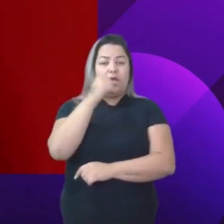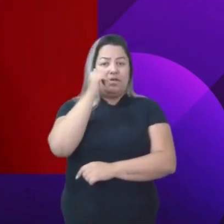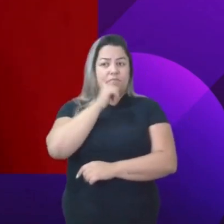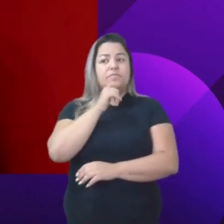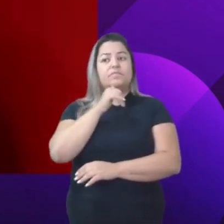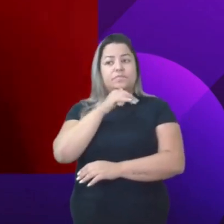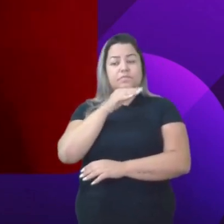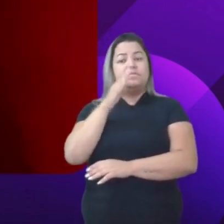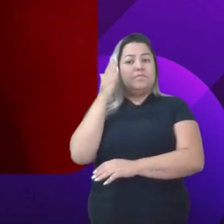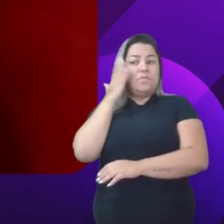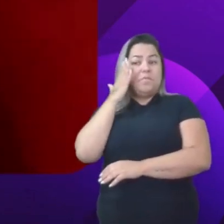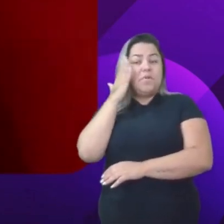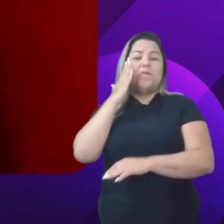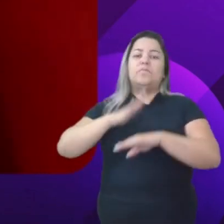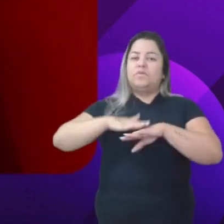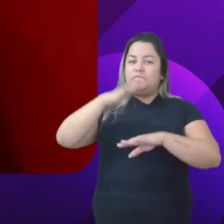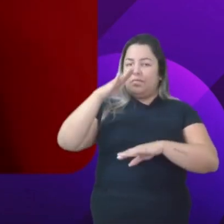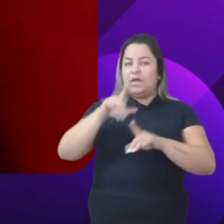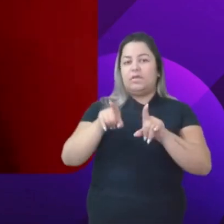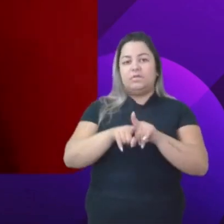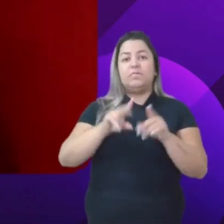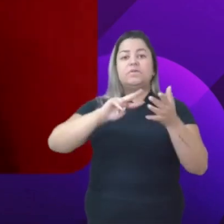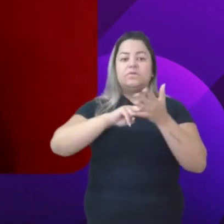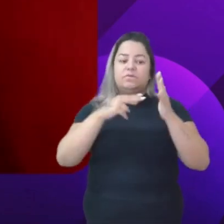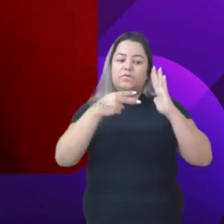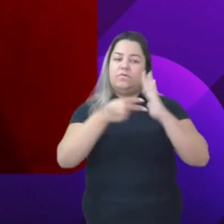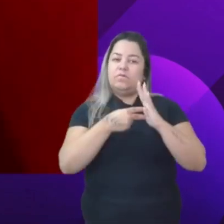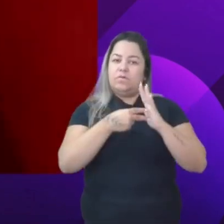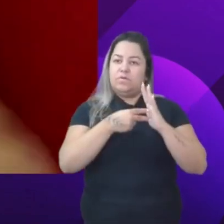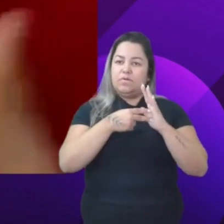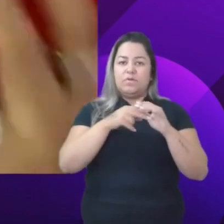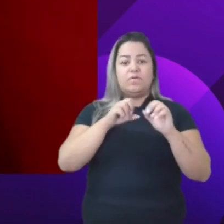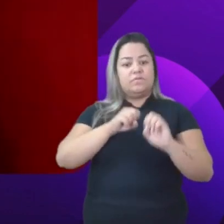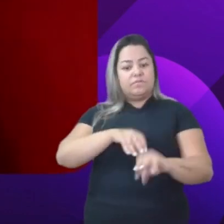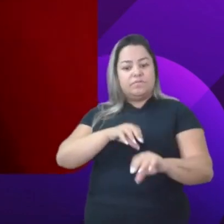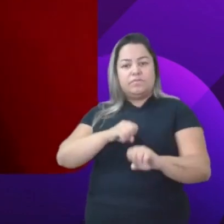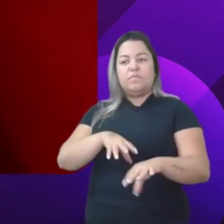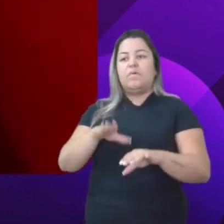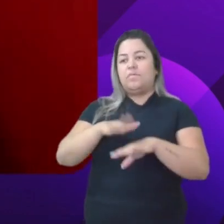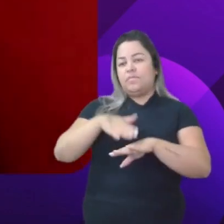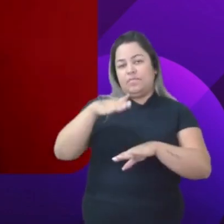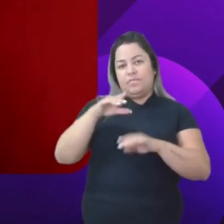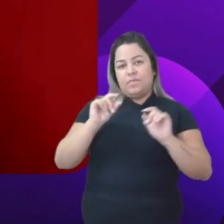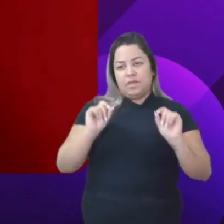para saber, saber mais. E saber mais significa reproduzir para eles